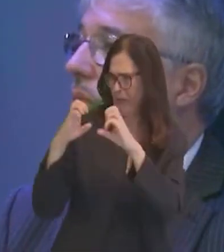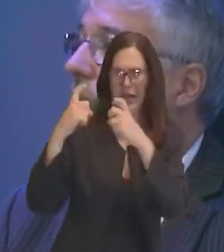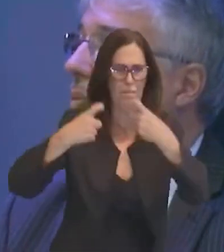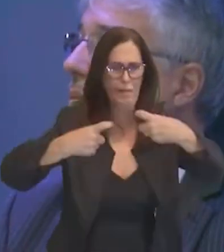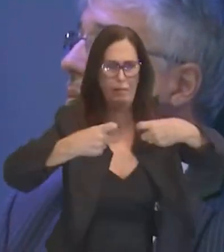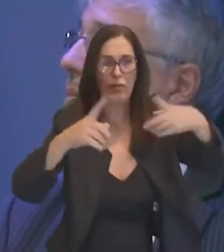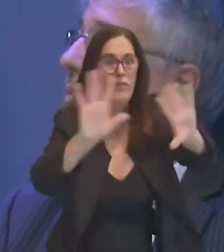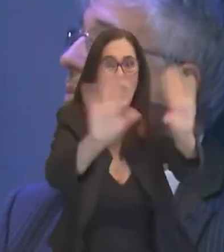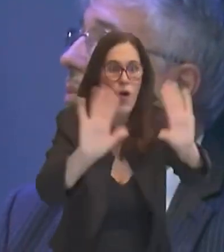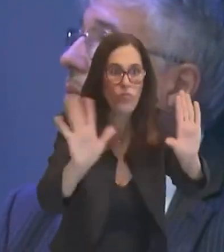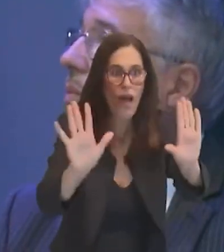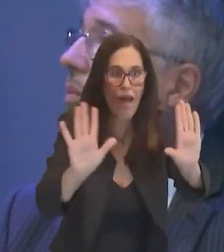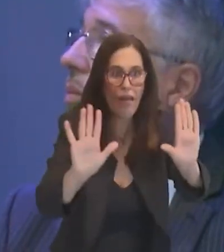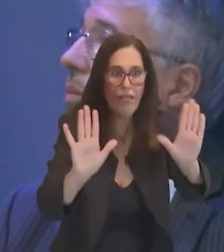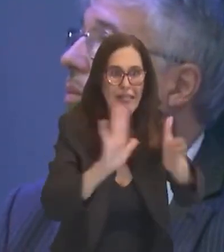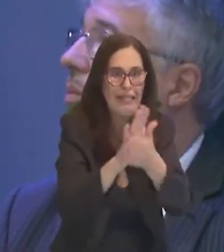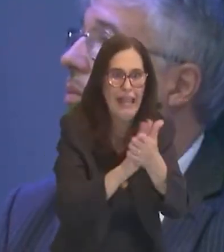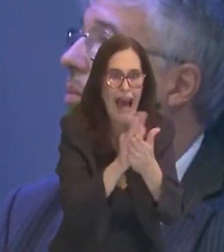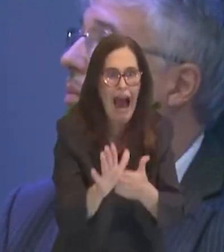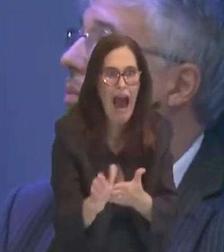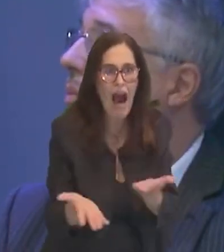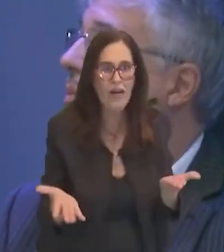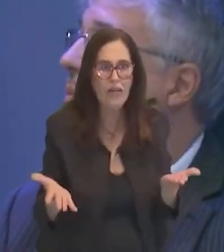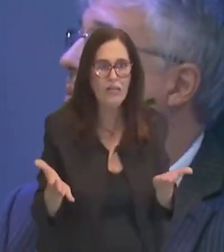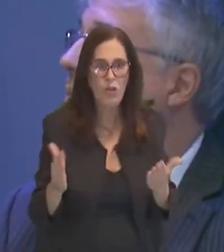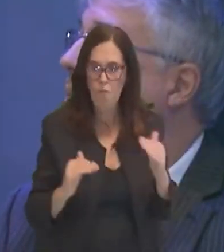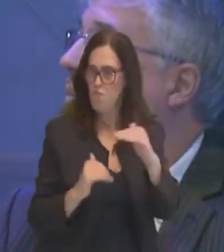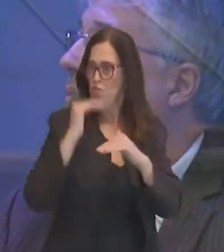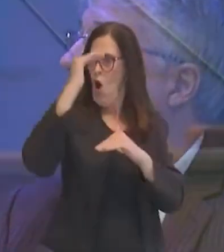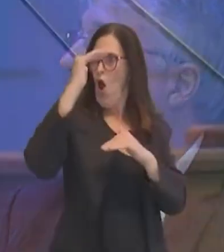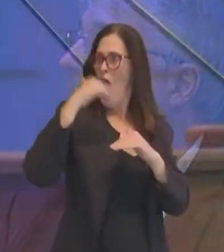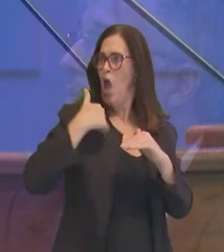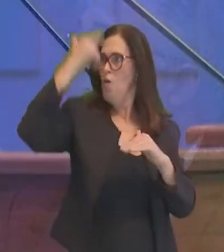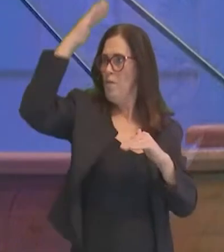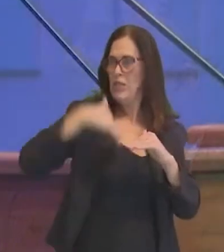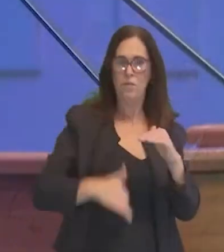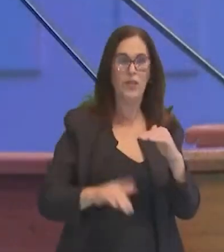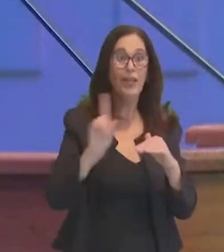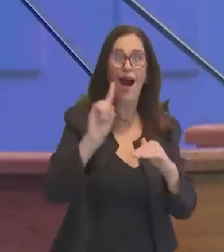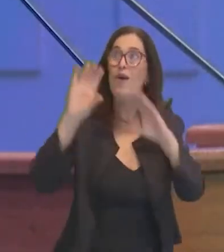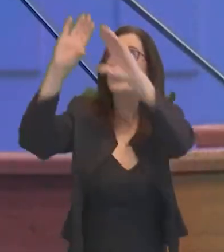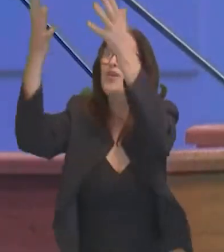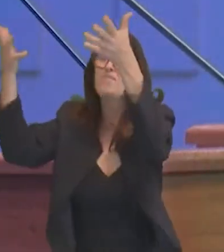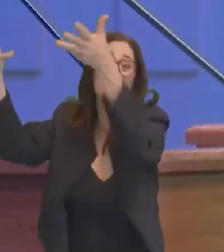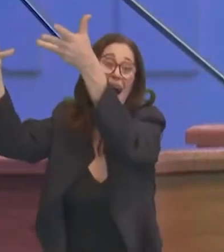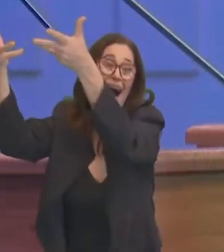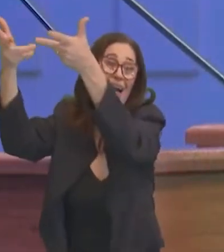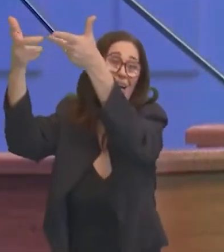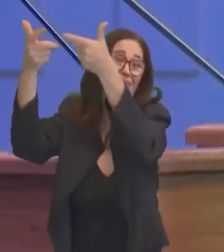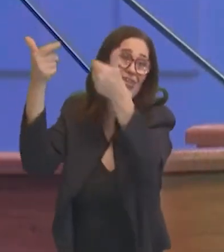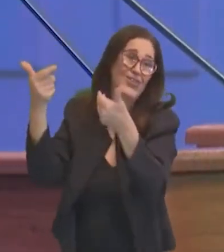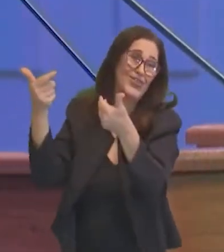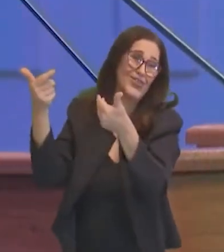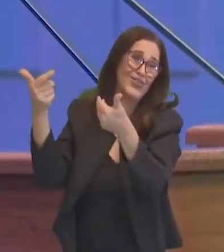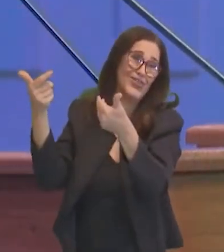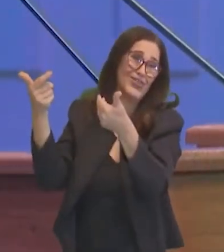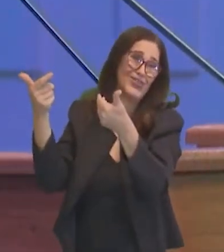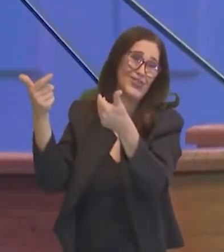brigas, não tem ego, não tem sobreposição. O céu é um lugar maravilhoso.